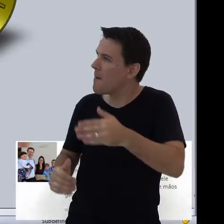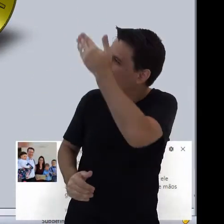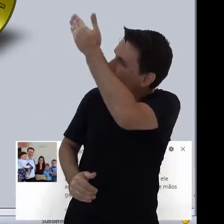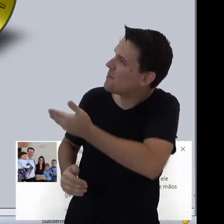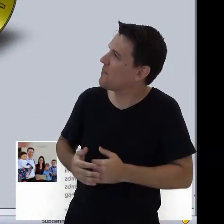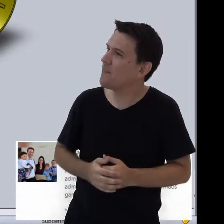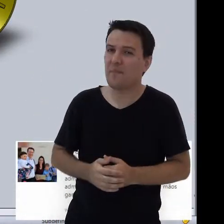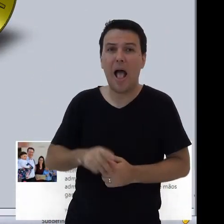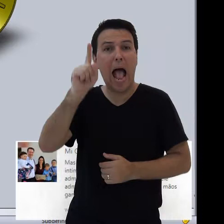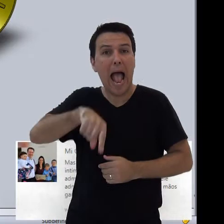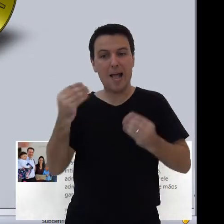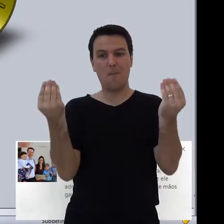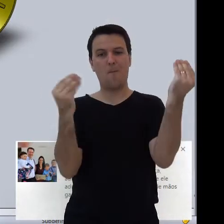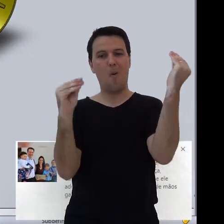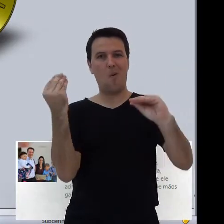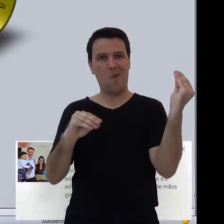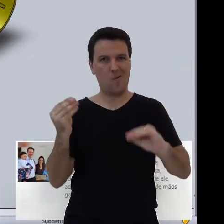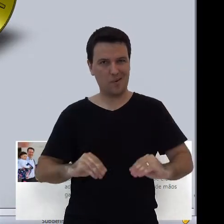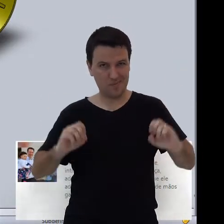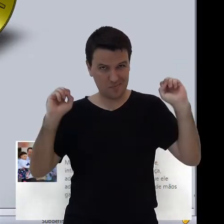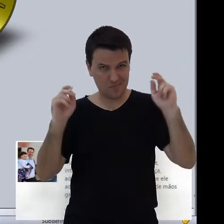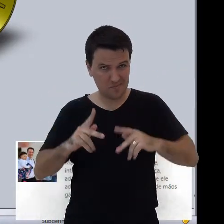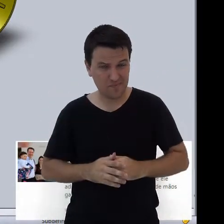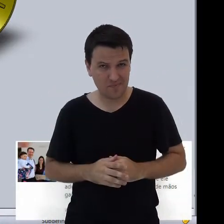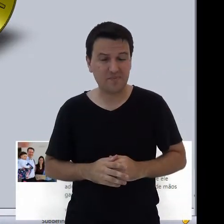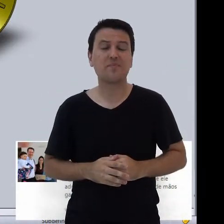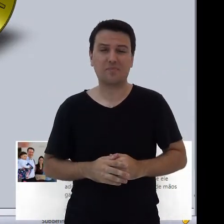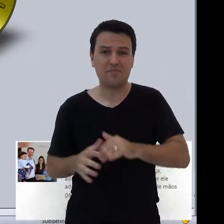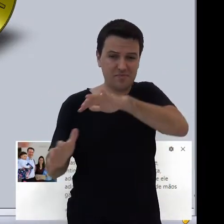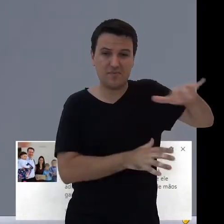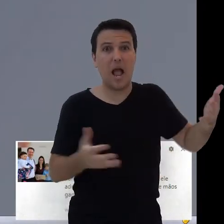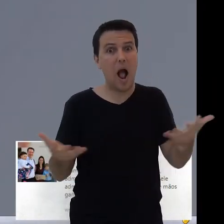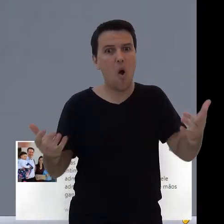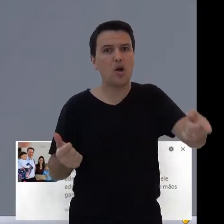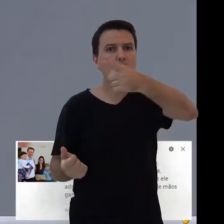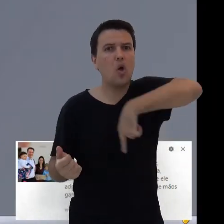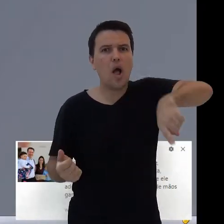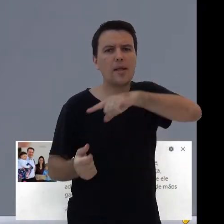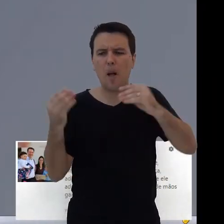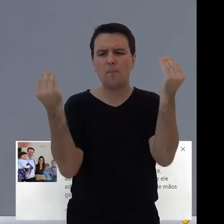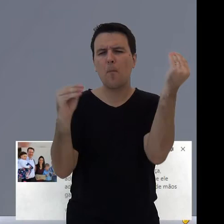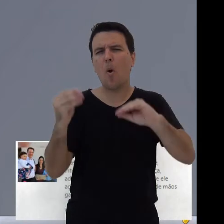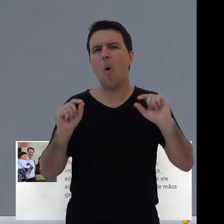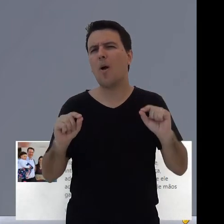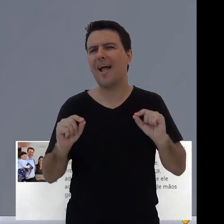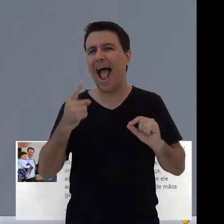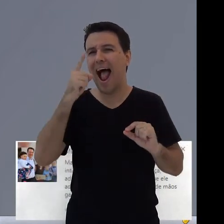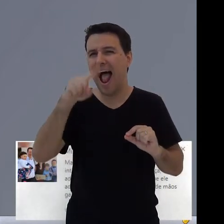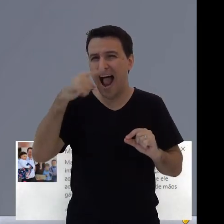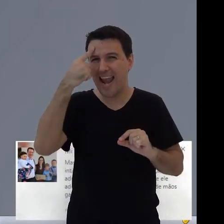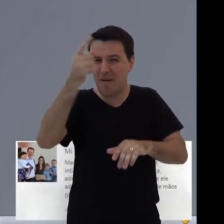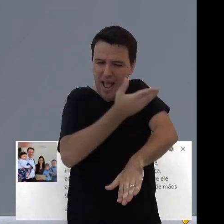conjunto, né? Isso então é uma montagem, tá joia? Então vamos fazer a montagem